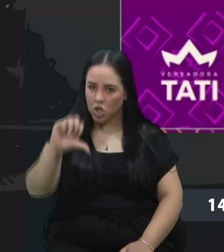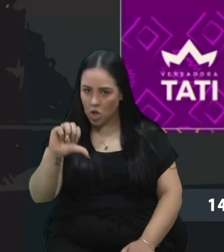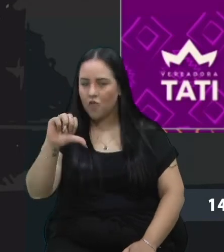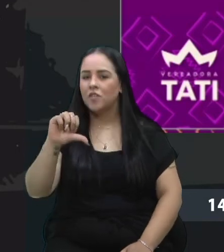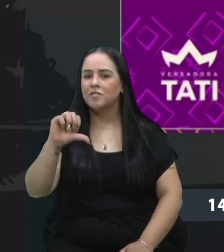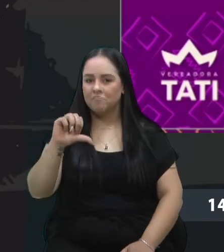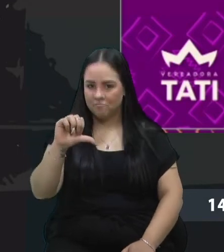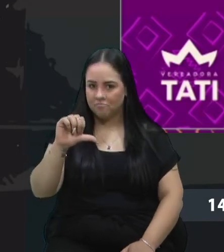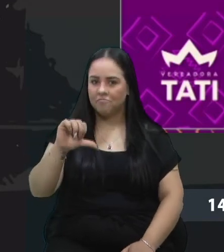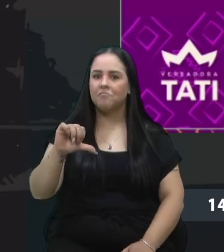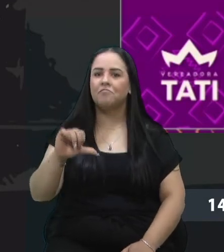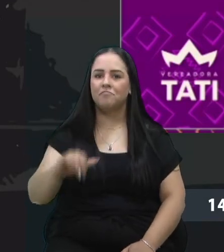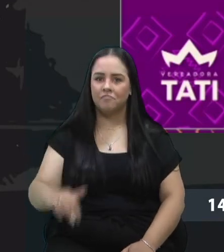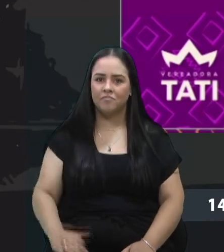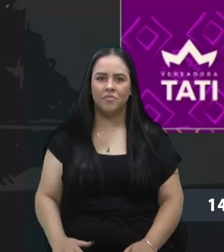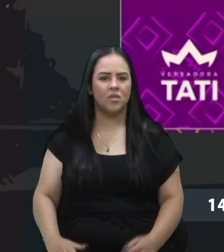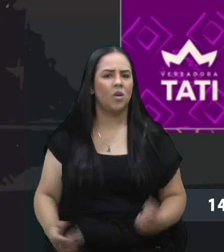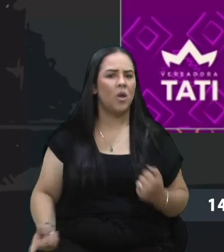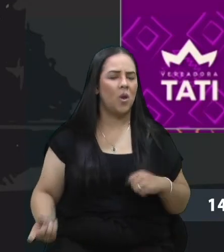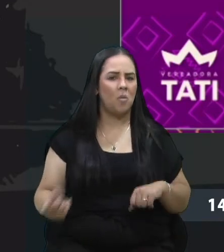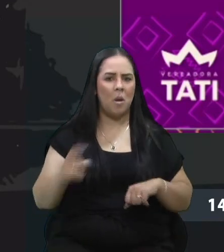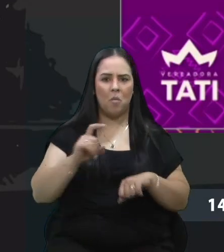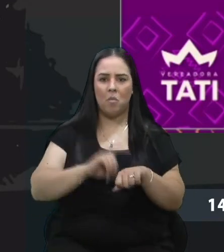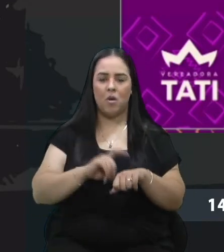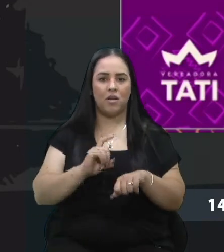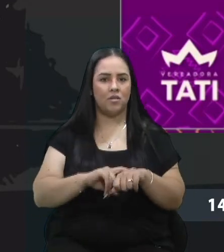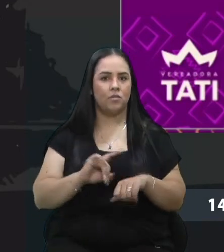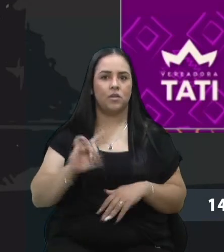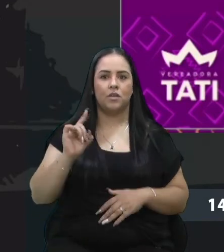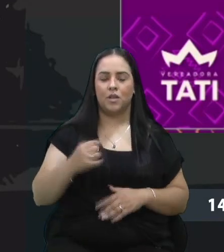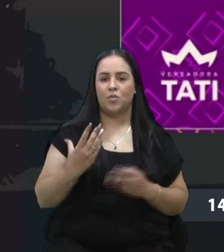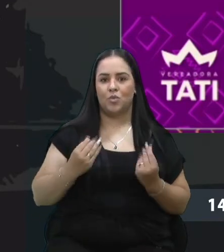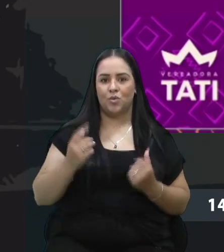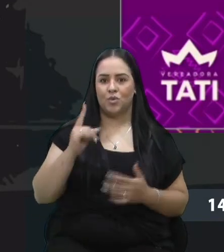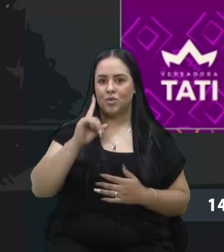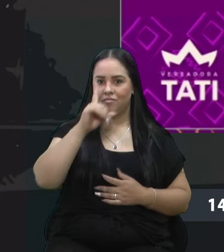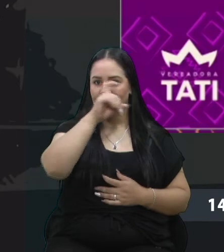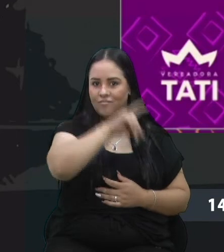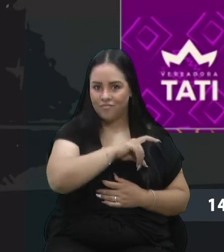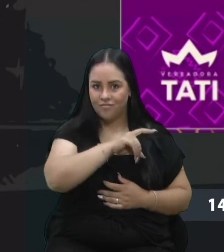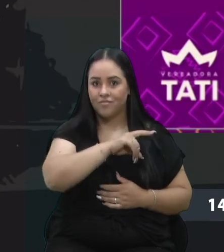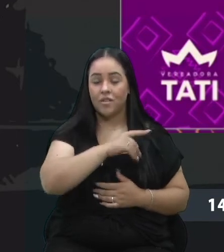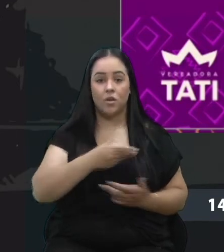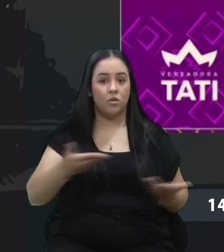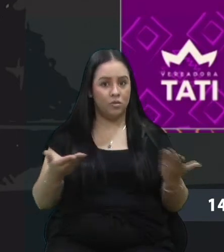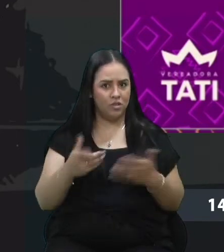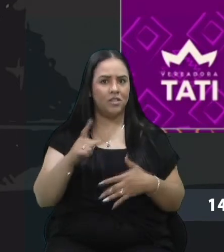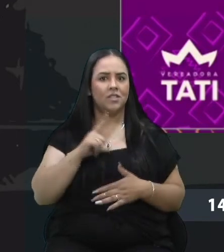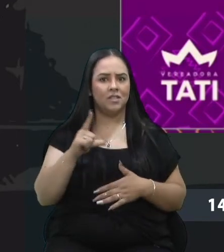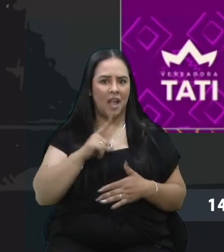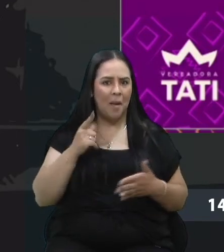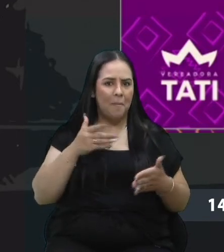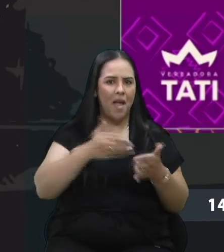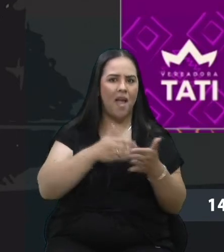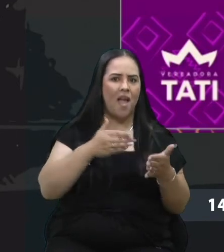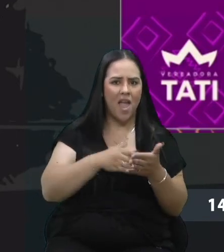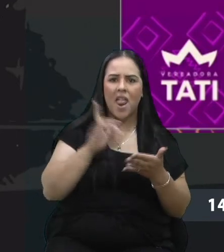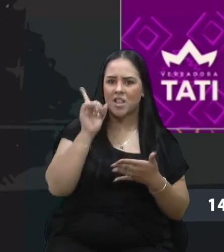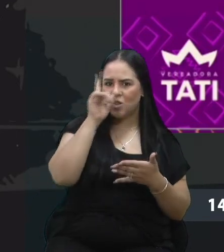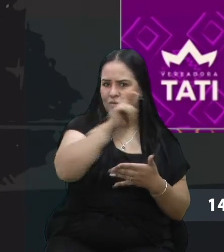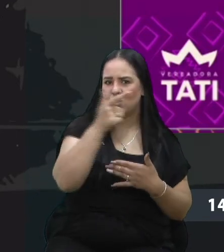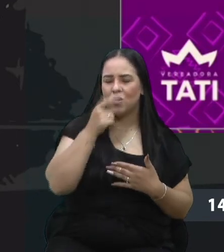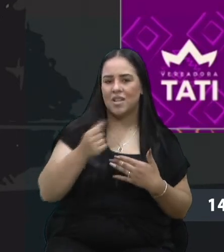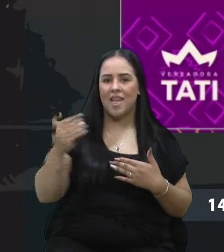1959, um momento em que ainda era muito difícil, né? Hoje existem algumas dificuldades para as mulheres entrarem